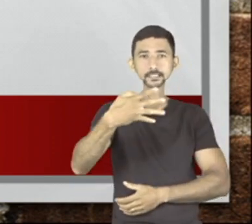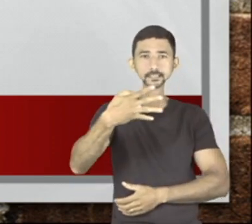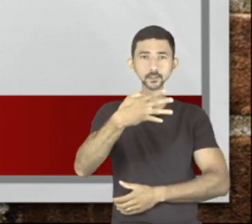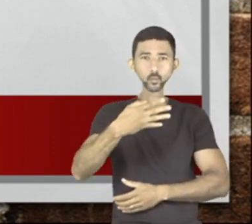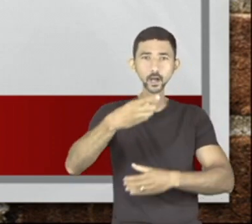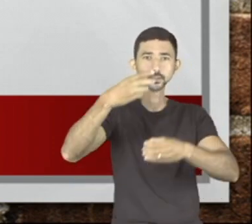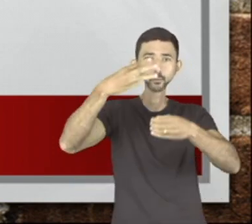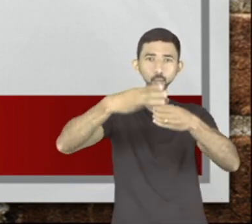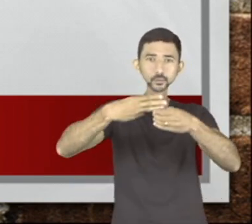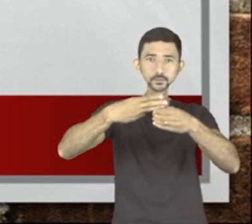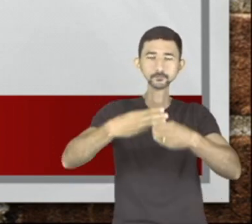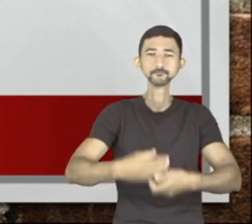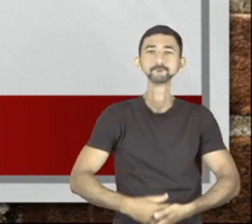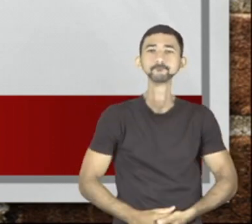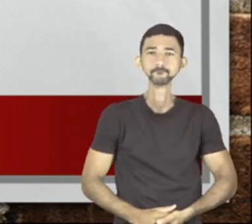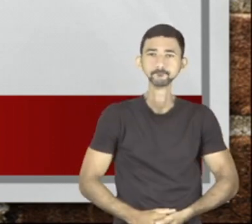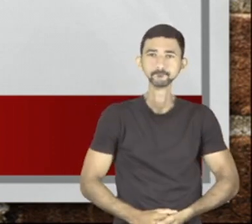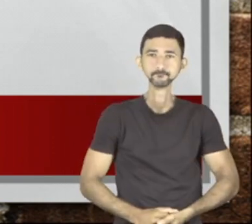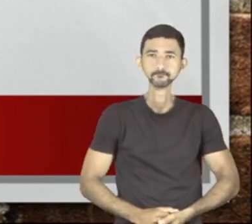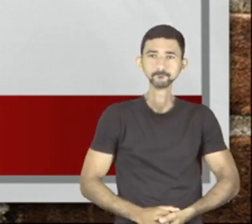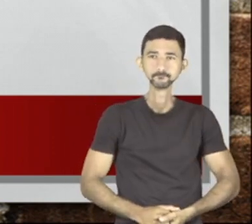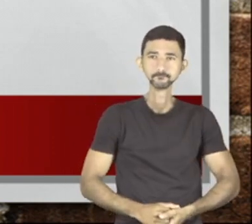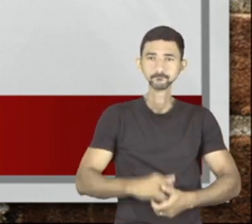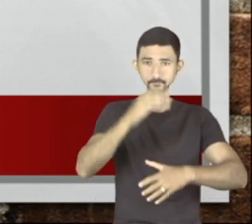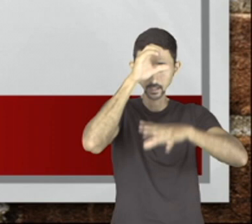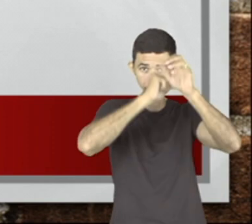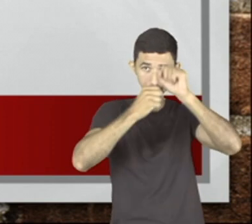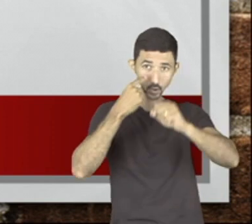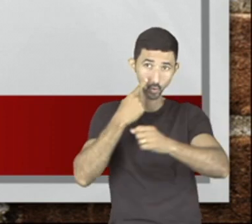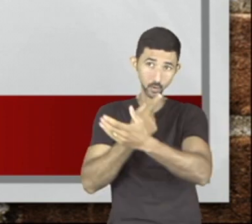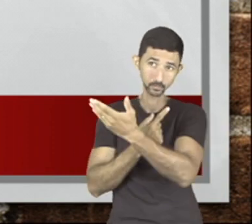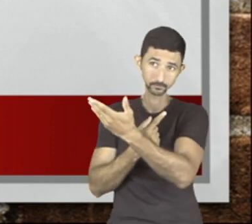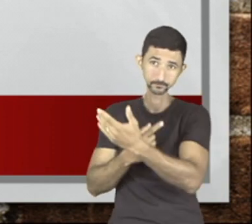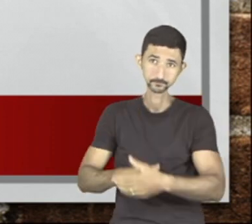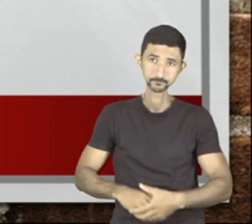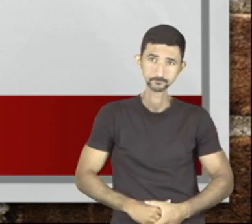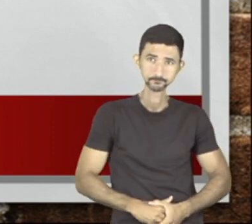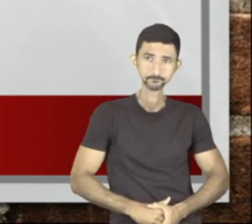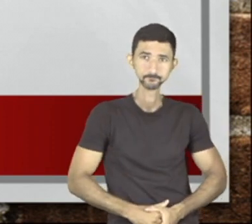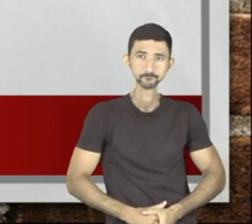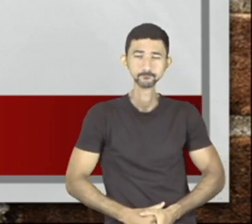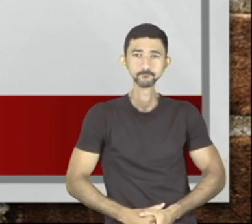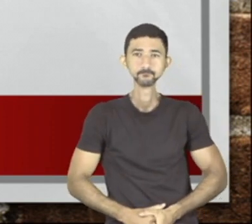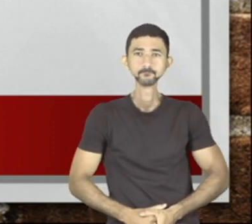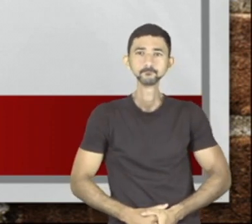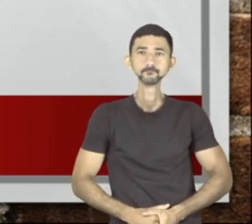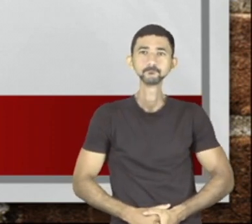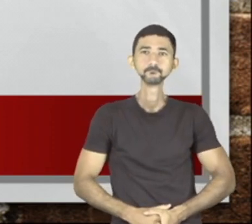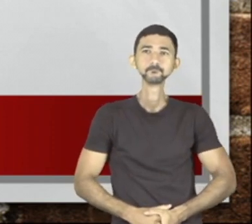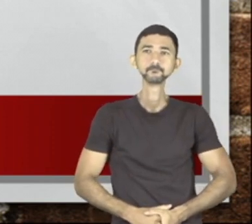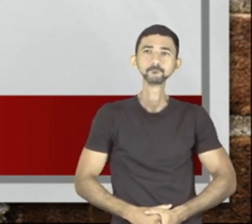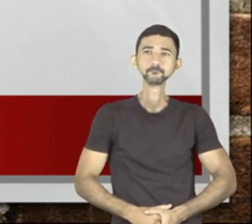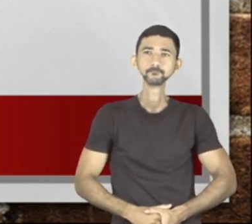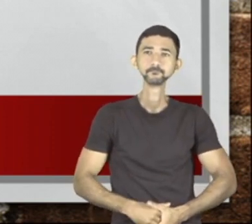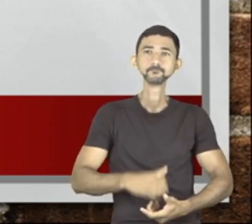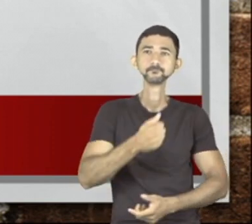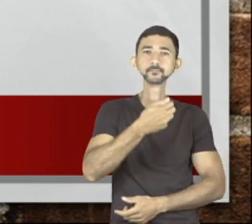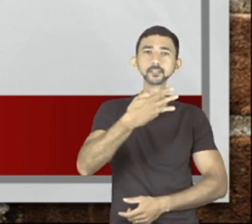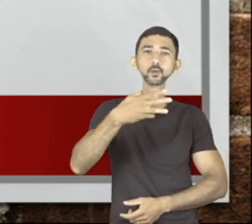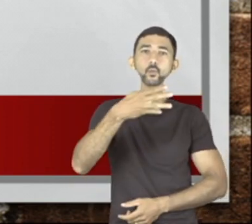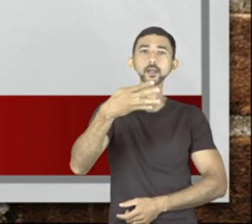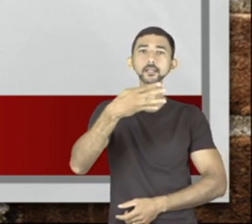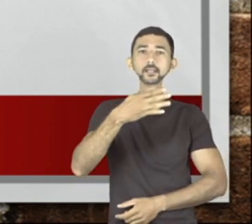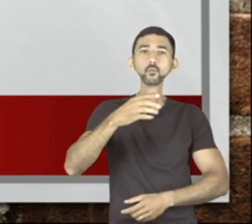144 municípios. Vamos aprender um pouco mais, observe. Olha só, né? 144 municípios. A